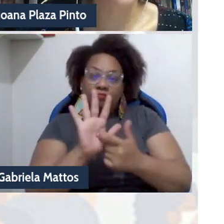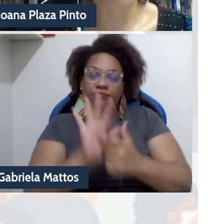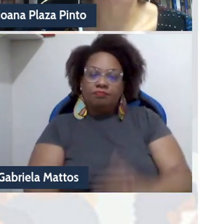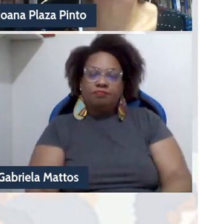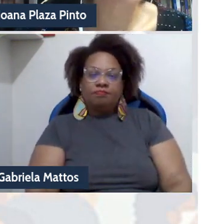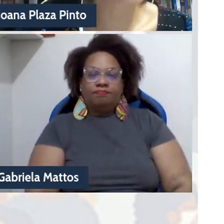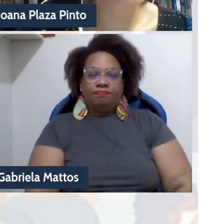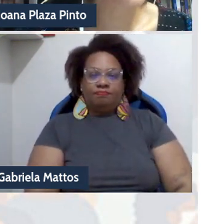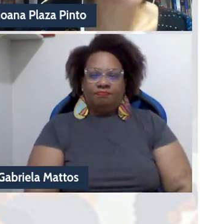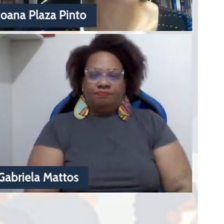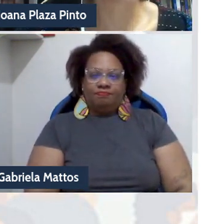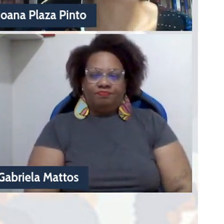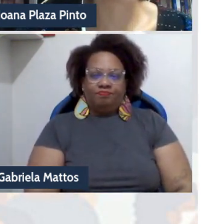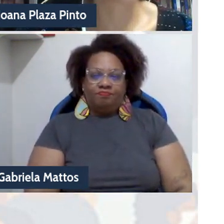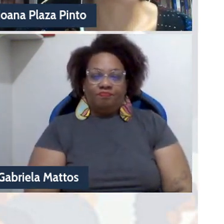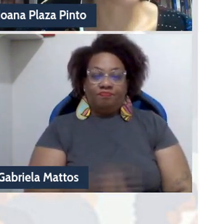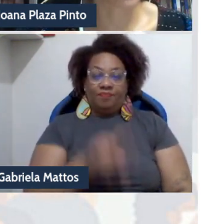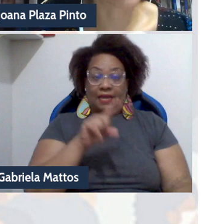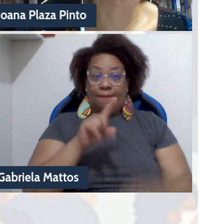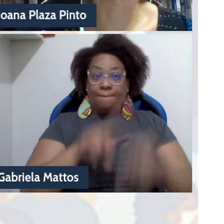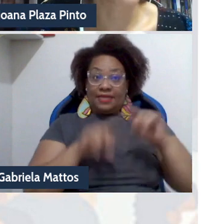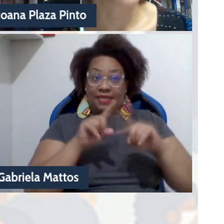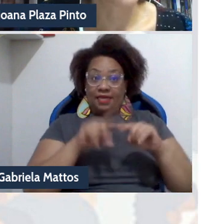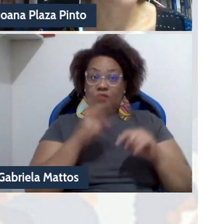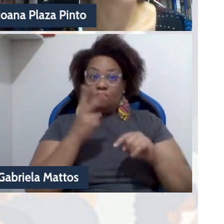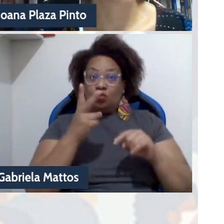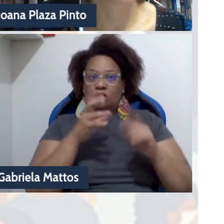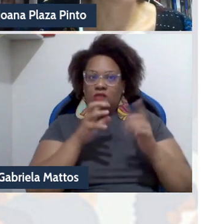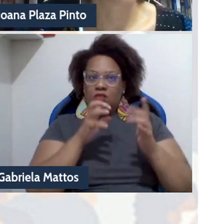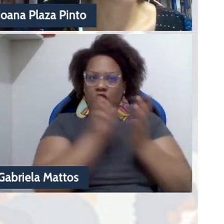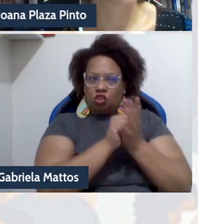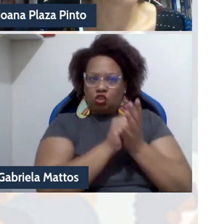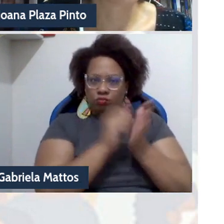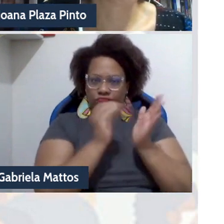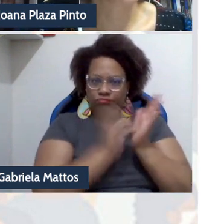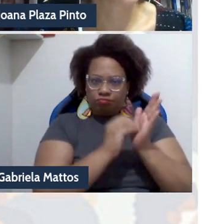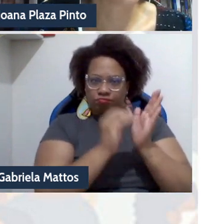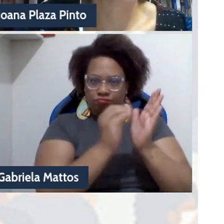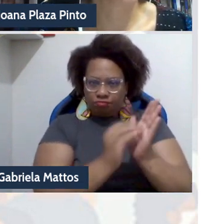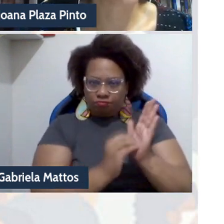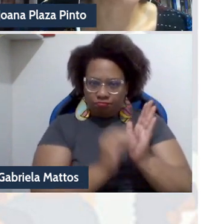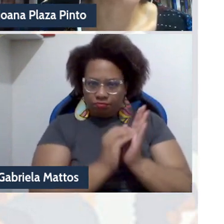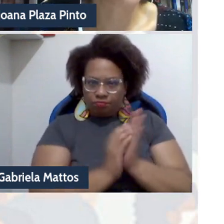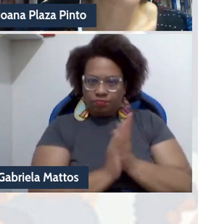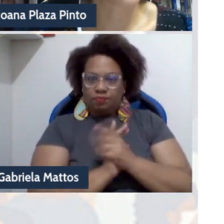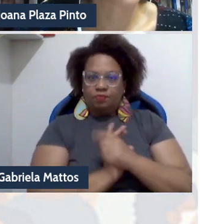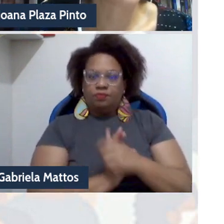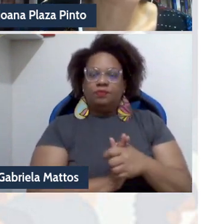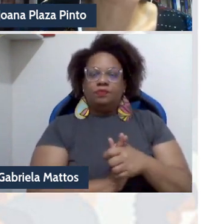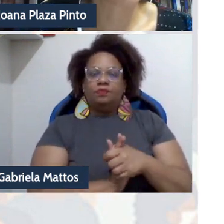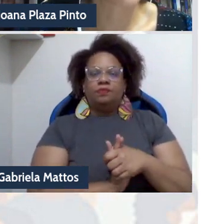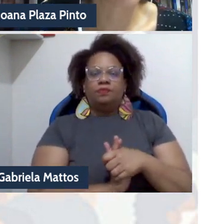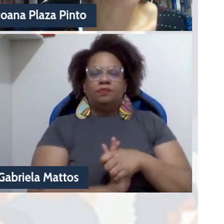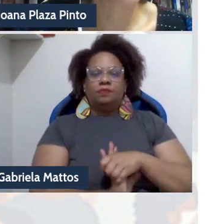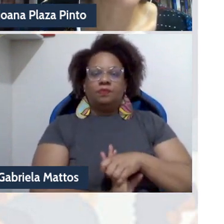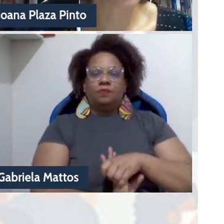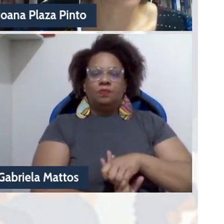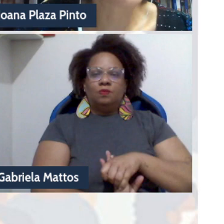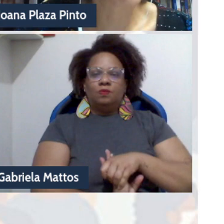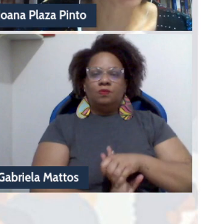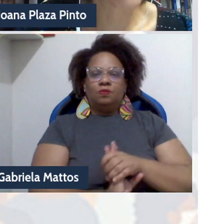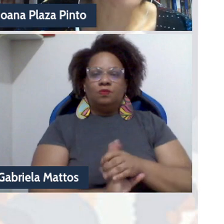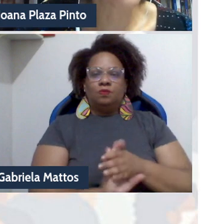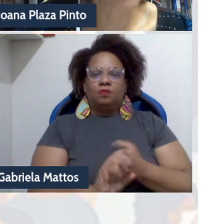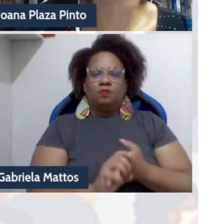Esse material, ele tem 2 registros, tá? Ele é um material, então, que conta